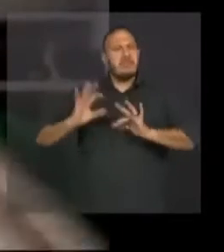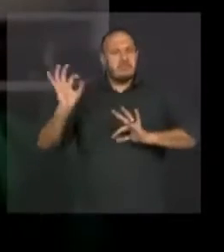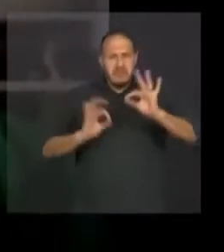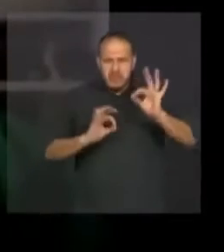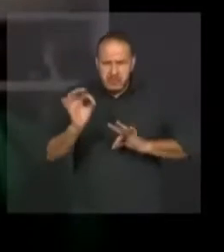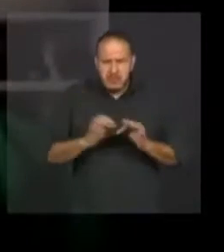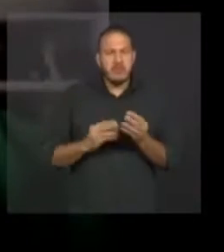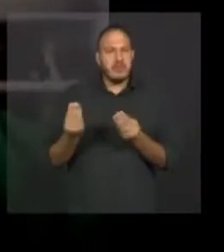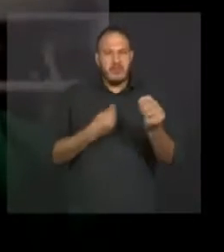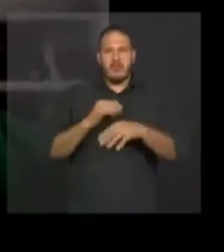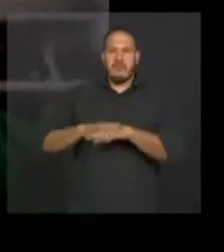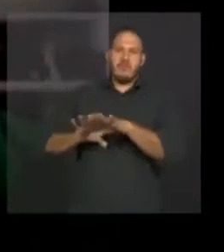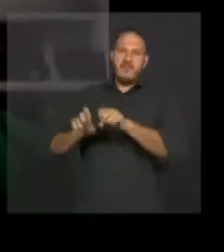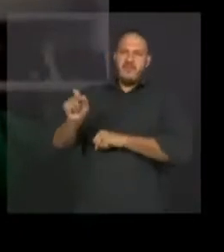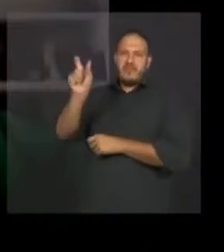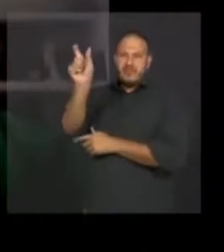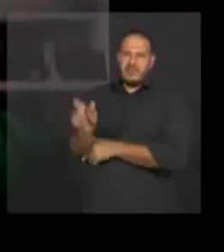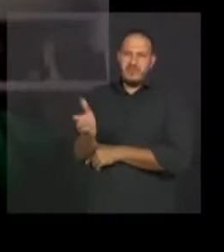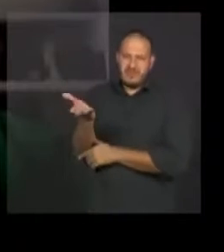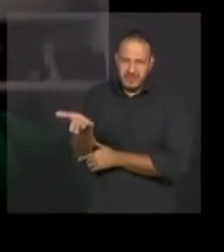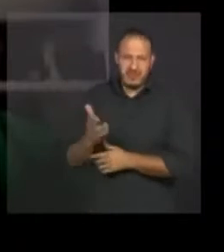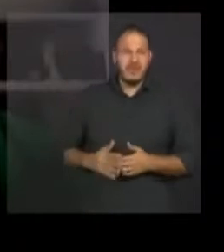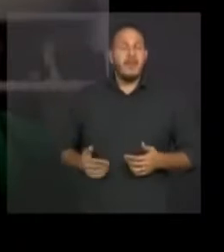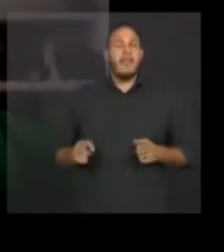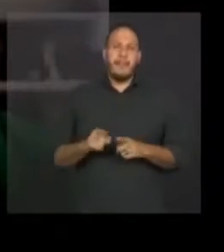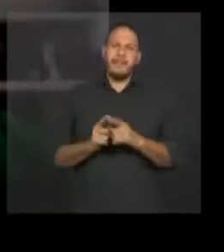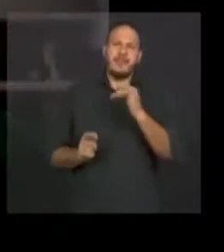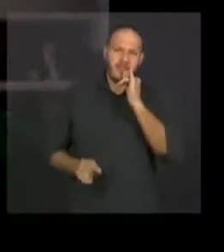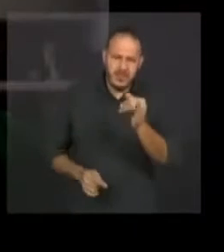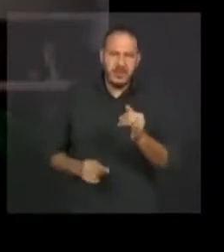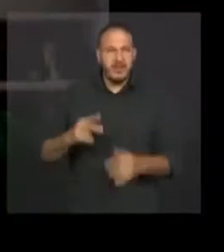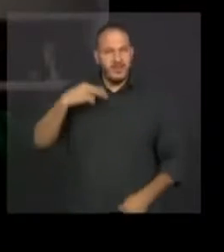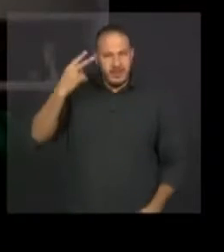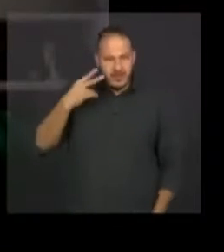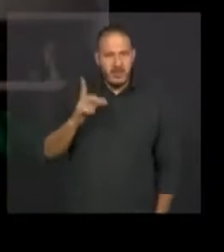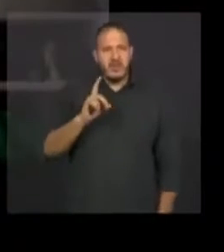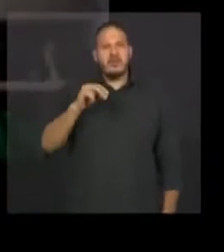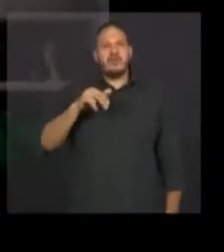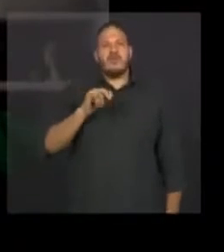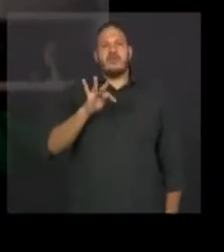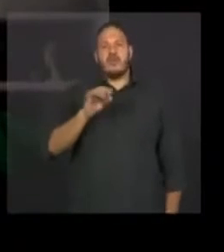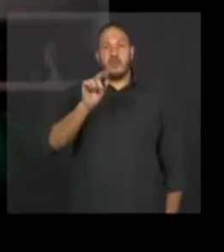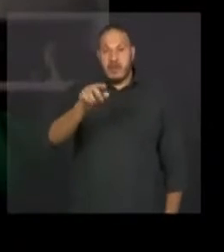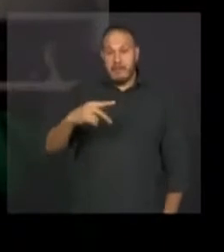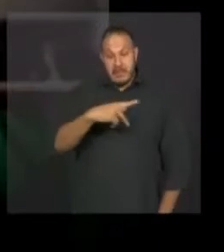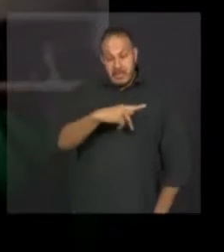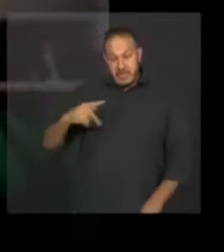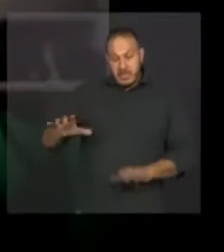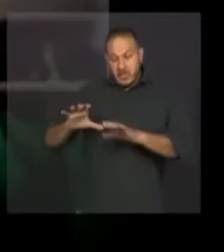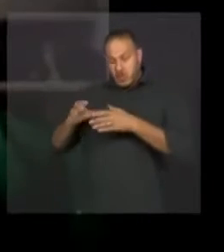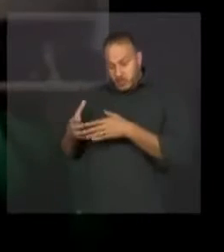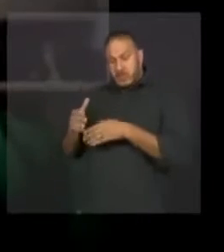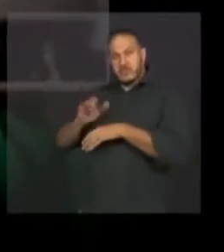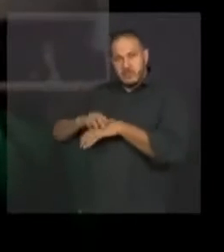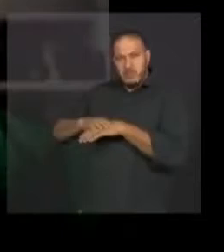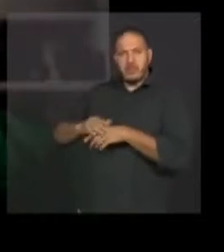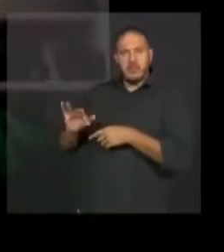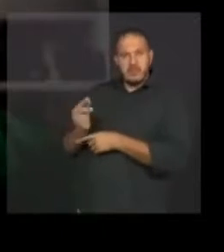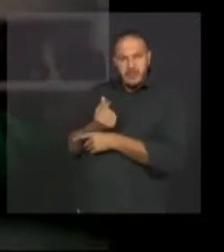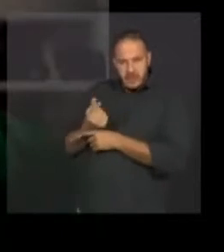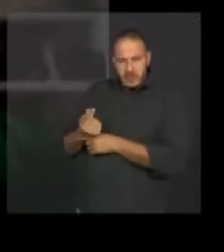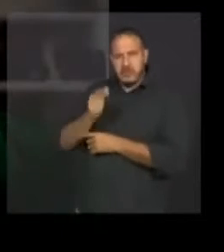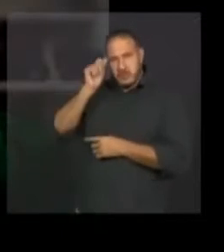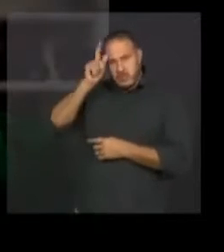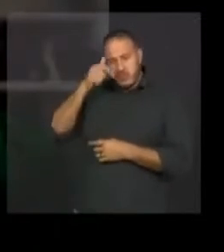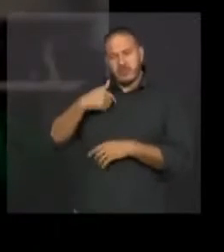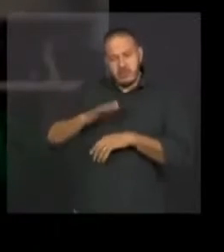de formação, enfim. Então, o vereador Donato, que é o presidente da Comissão de Finanças e membro também da Subcomissão de Cultura, e